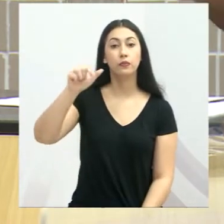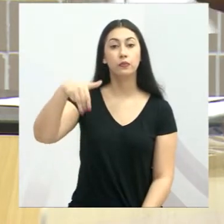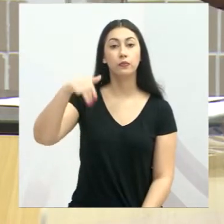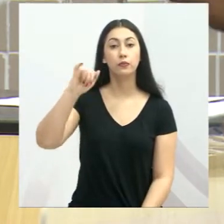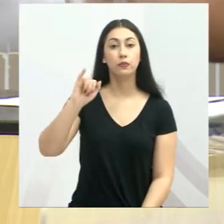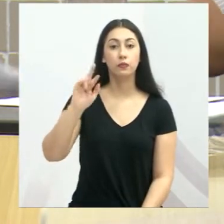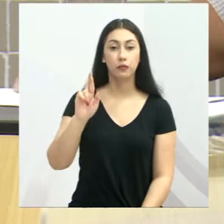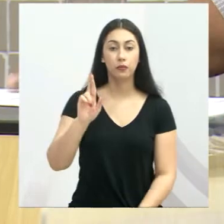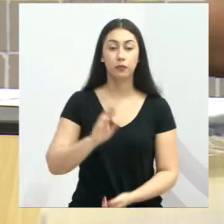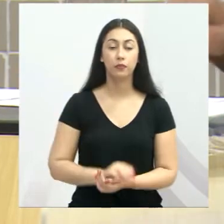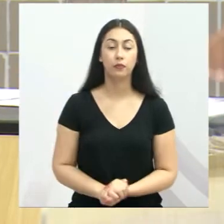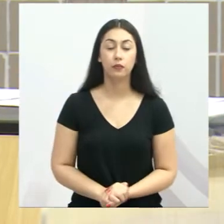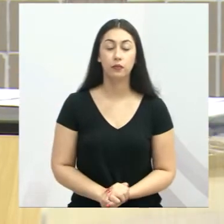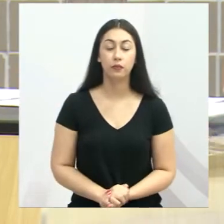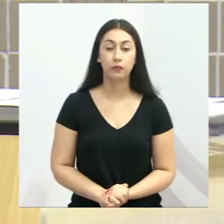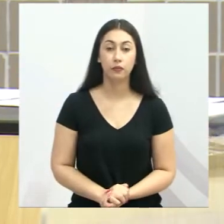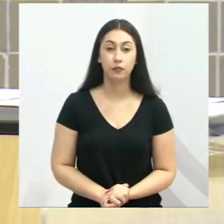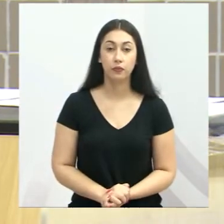Lua.